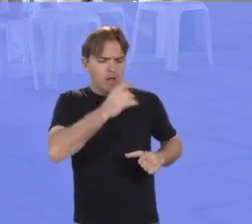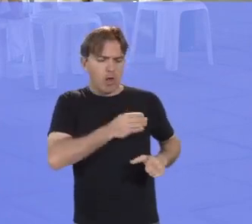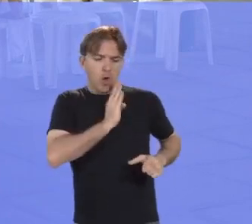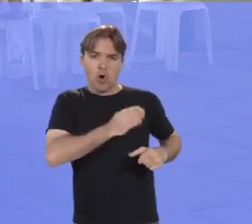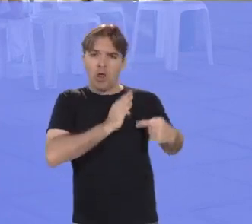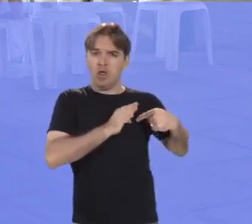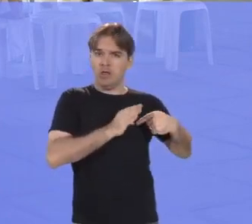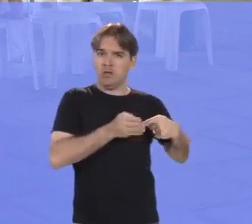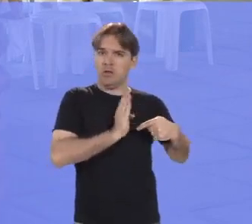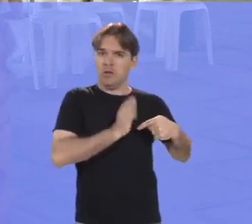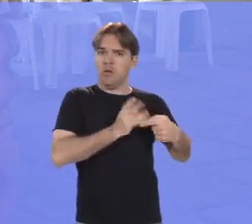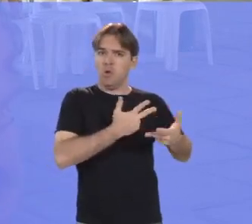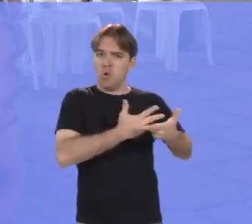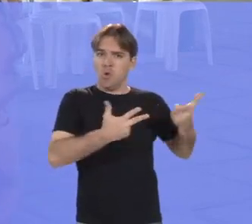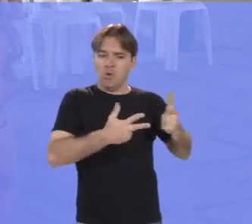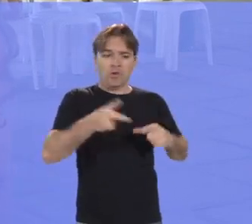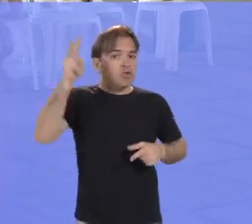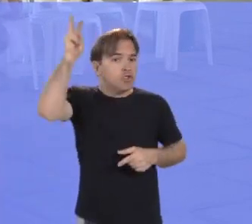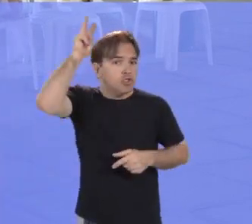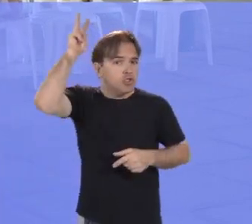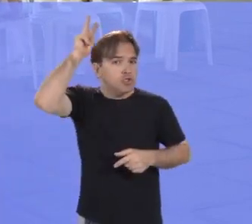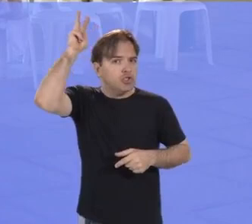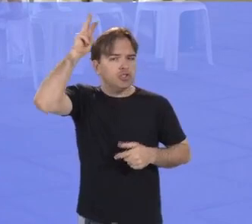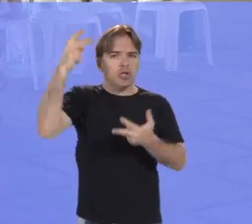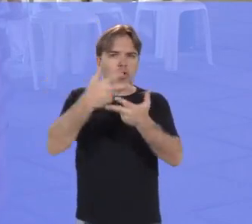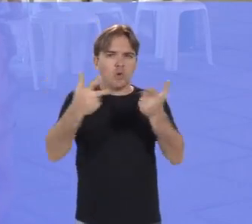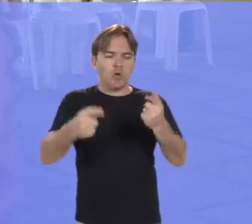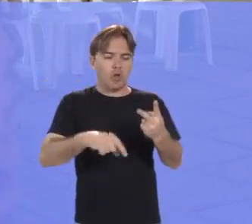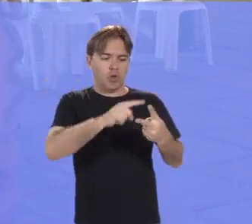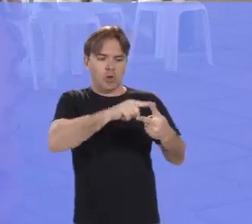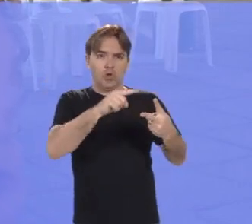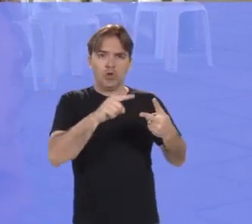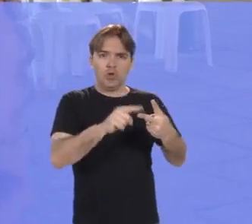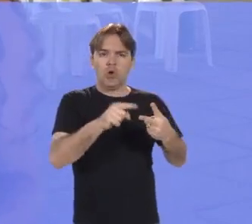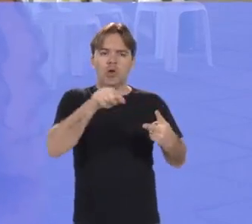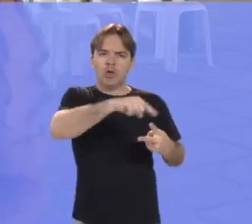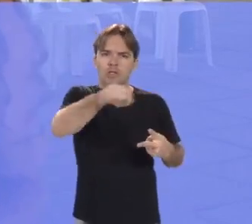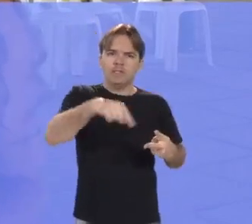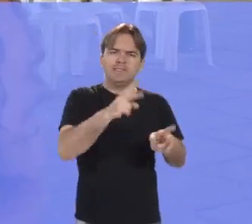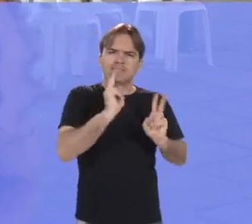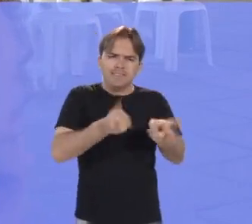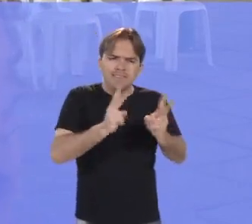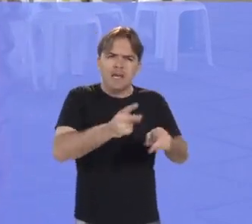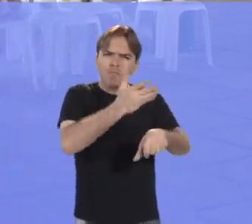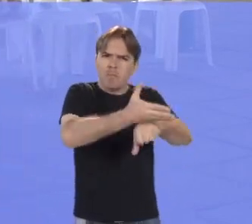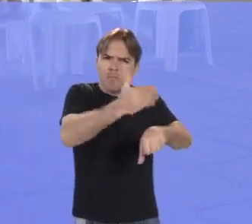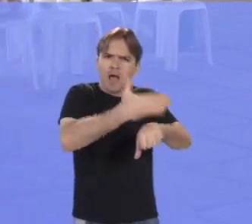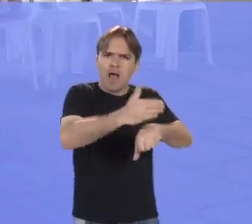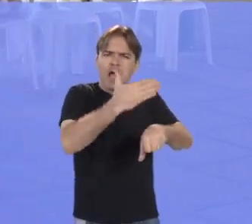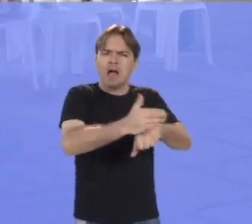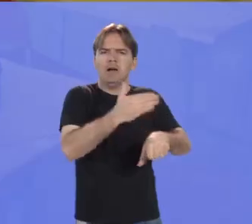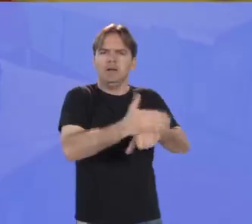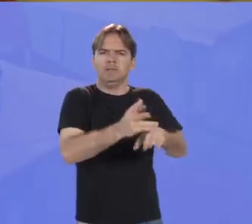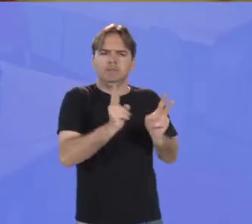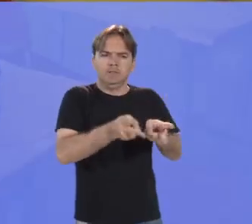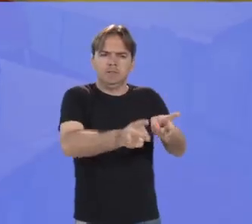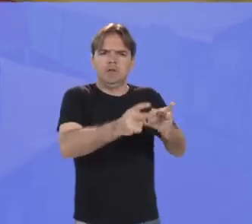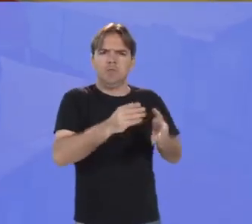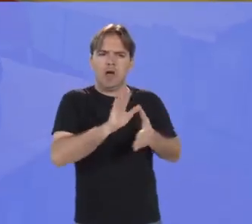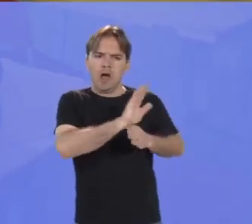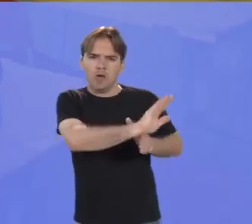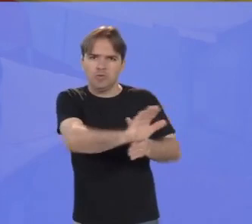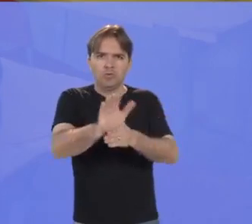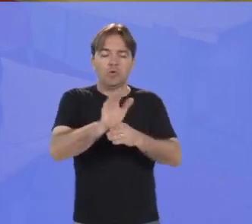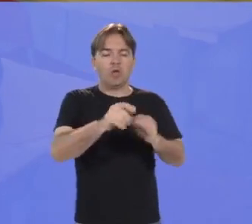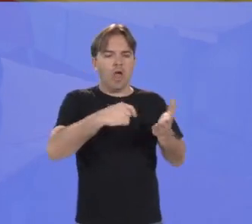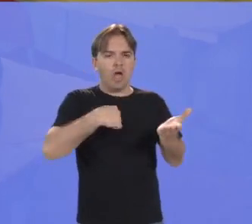risco cardiovascular nesses indígenas, através de 2 preditores de risco que a gente usa muito na prática clínica, dentro da cardiologia. E